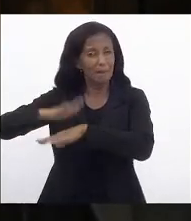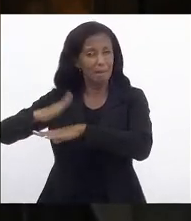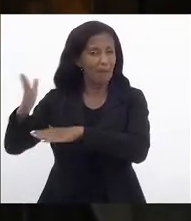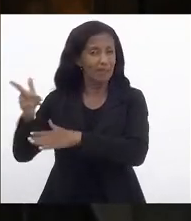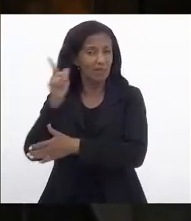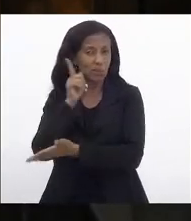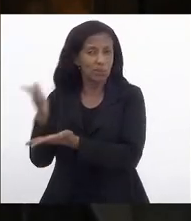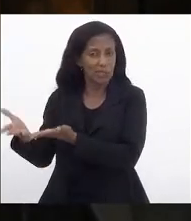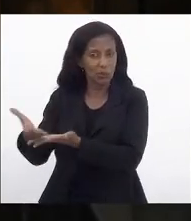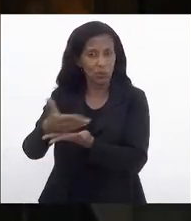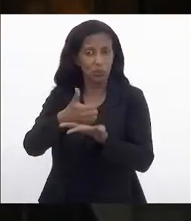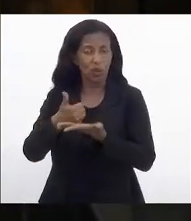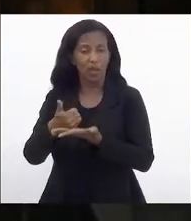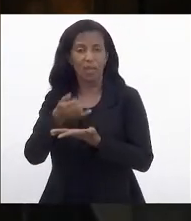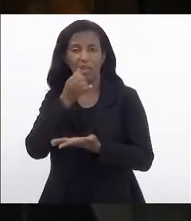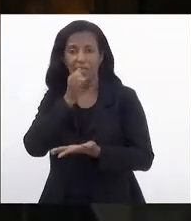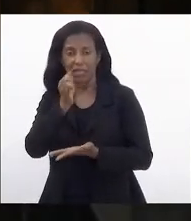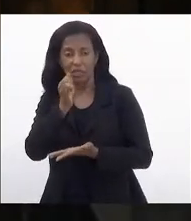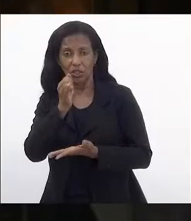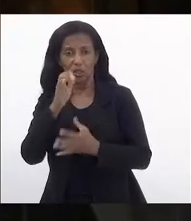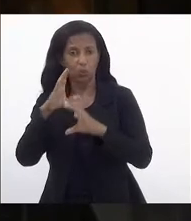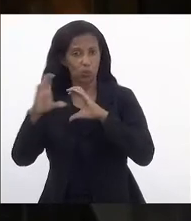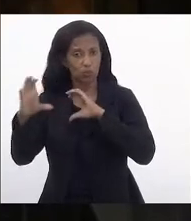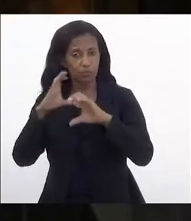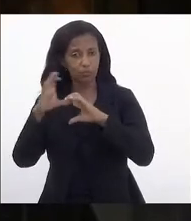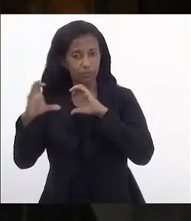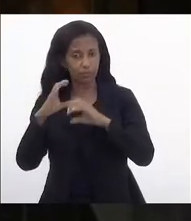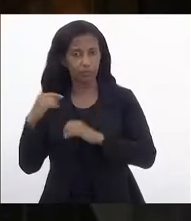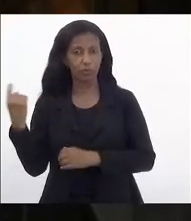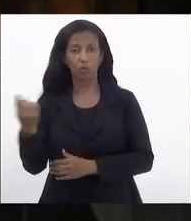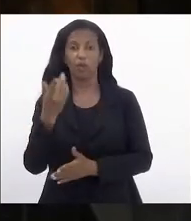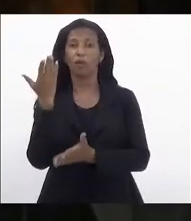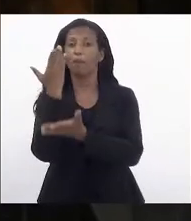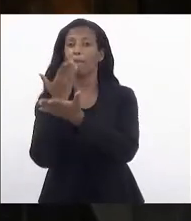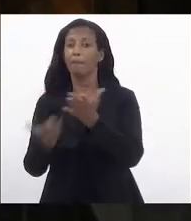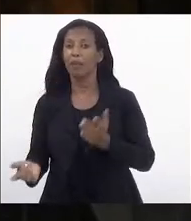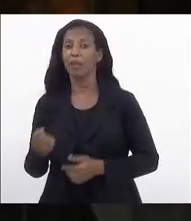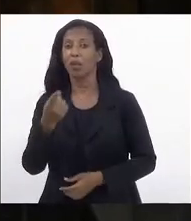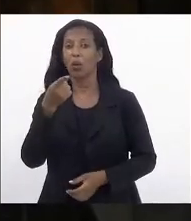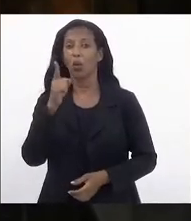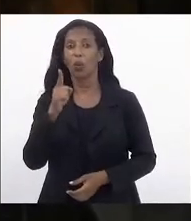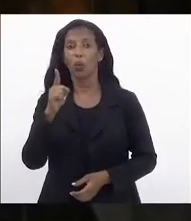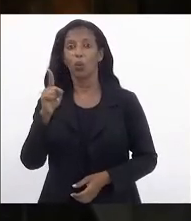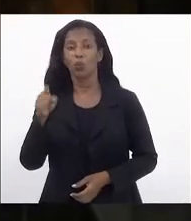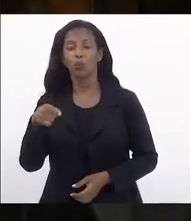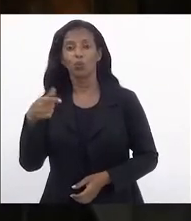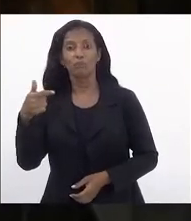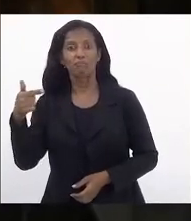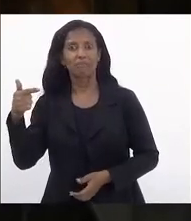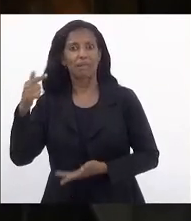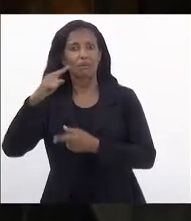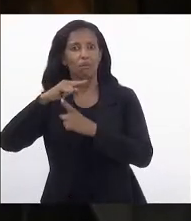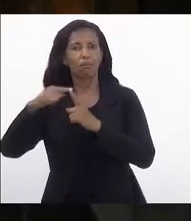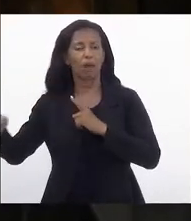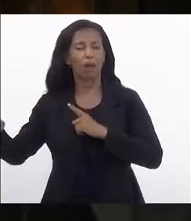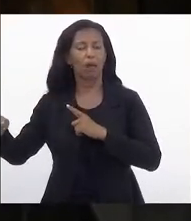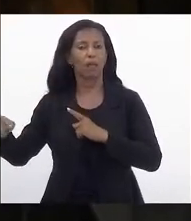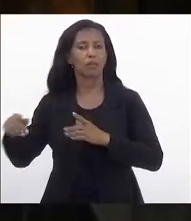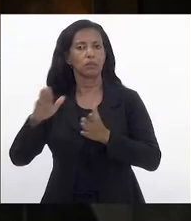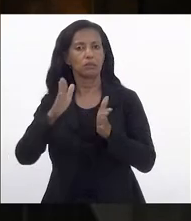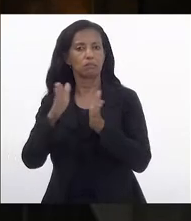energia e comunicação nós vamos perder um terço dessa arrecadação aproximadamente